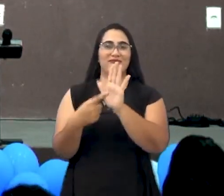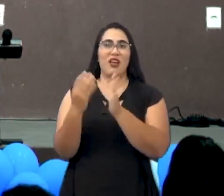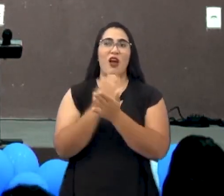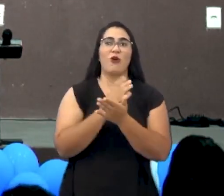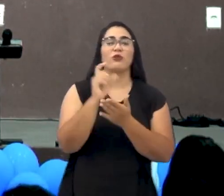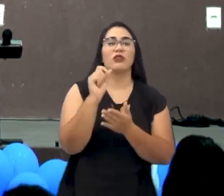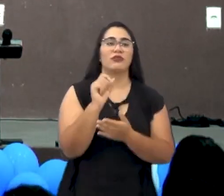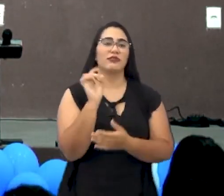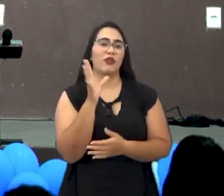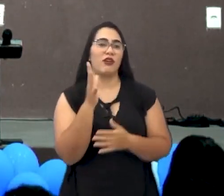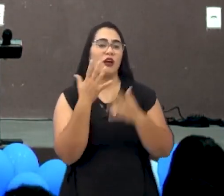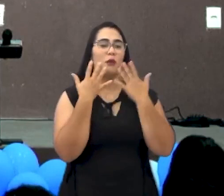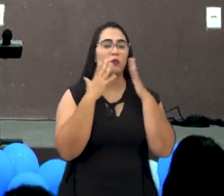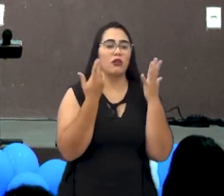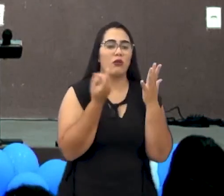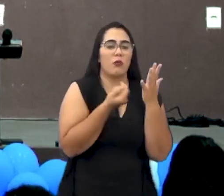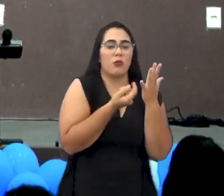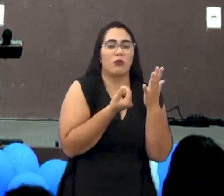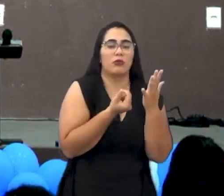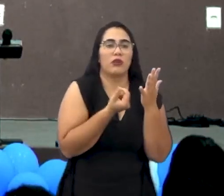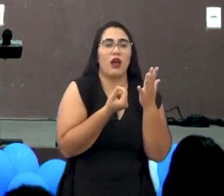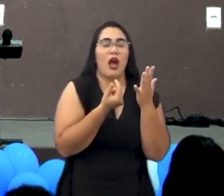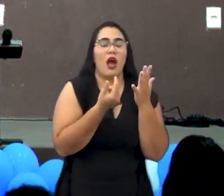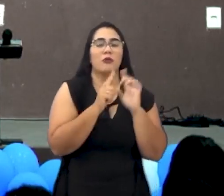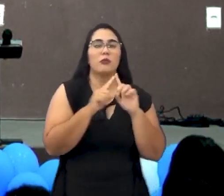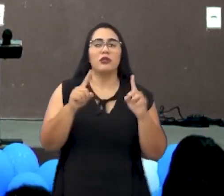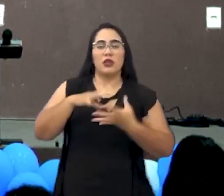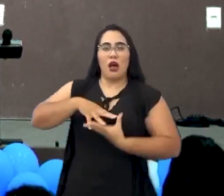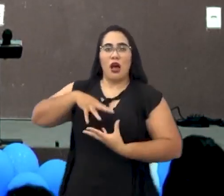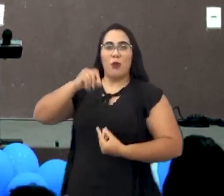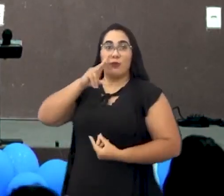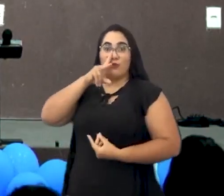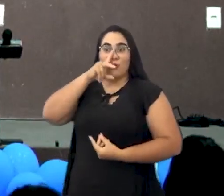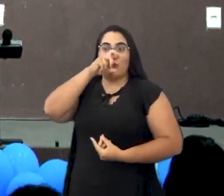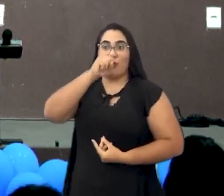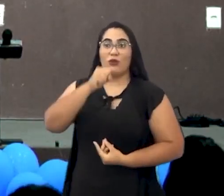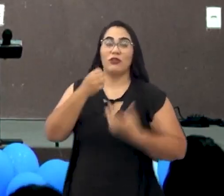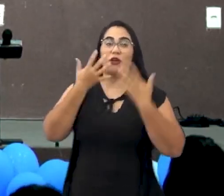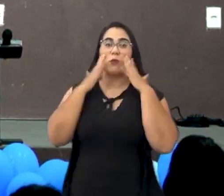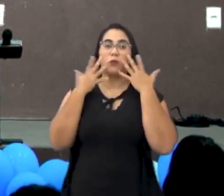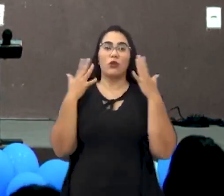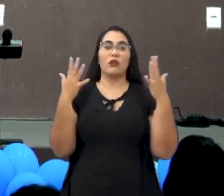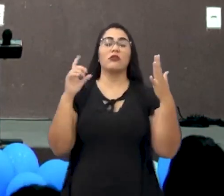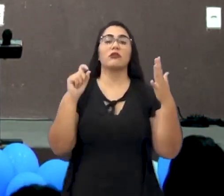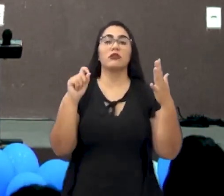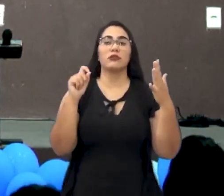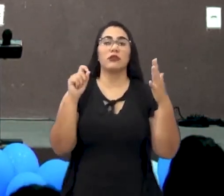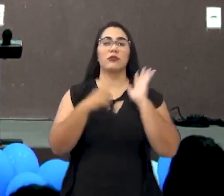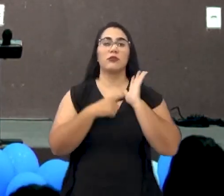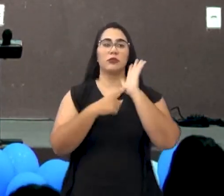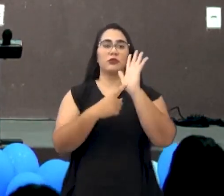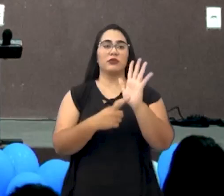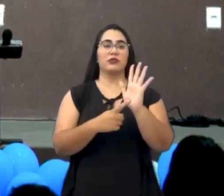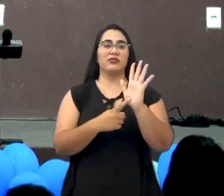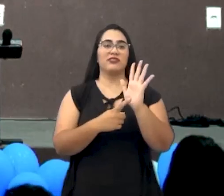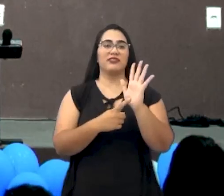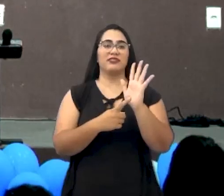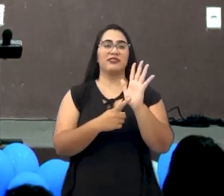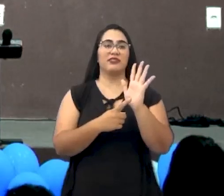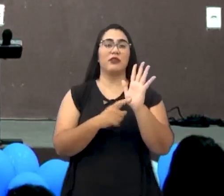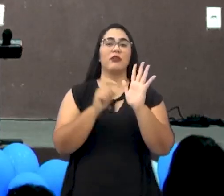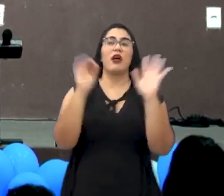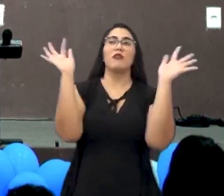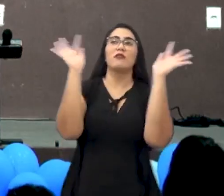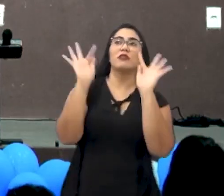Essa alma que emite essa luz forte é uma alma que está manifestando bem-aventurança. É uma